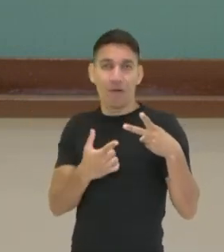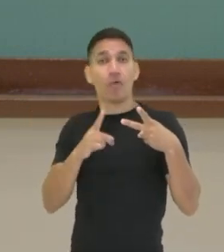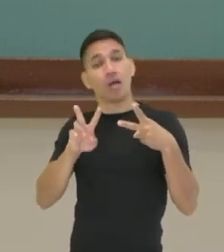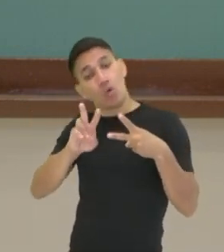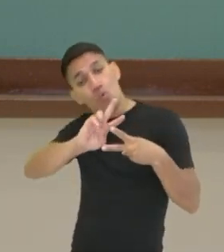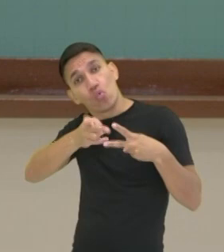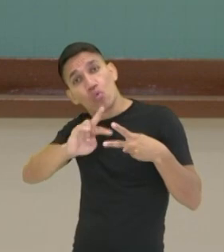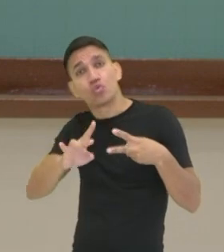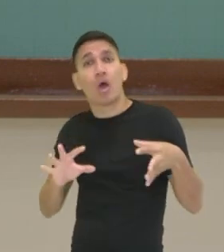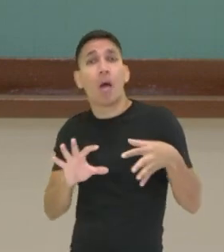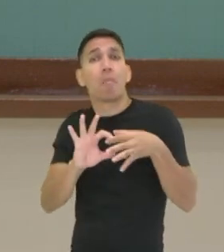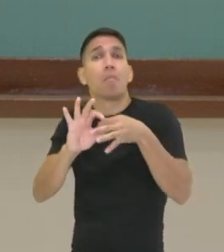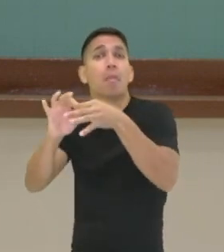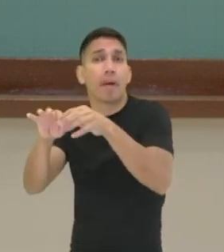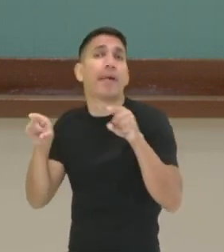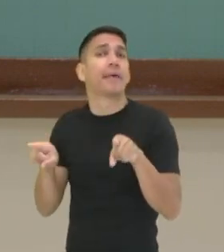diretamente,